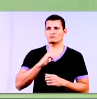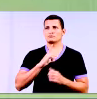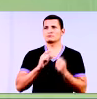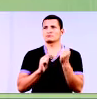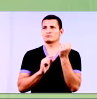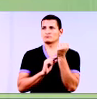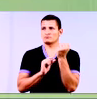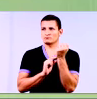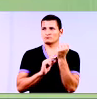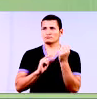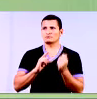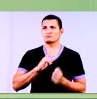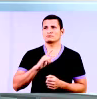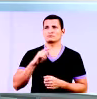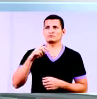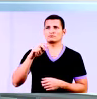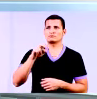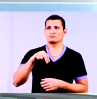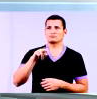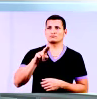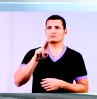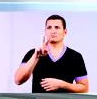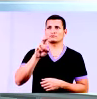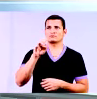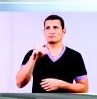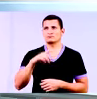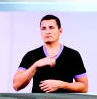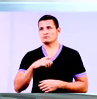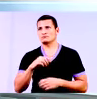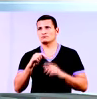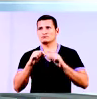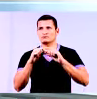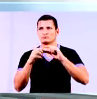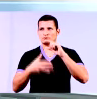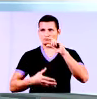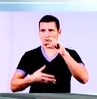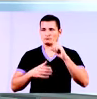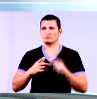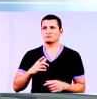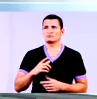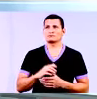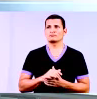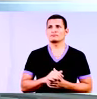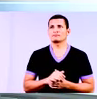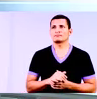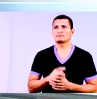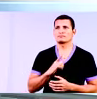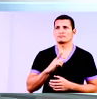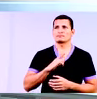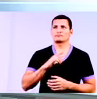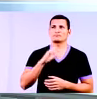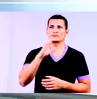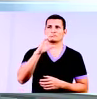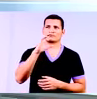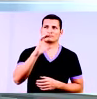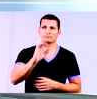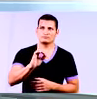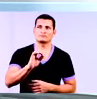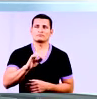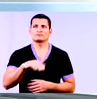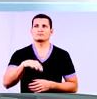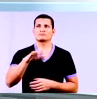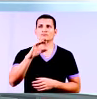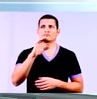tem a nuvem, eu tenho o Google, eu tenho o meu CD-ROM, eu tenho o meu